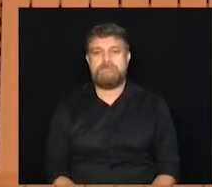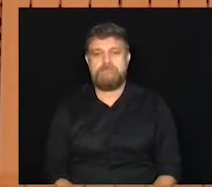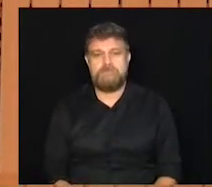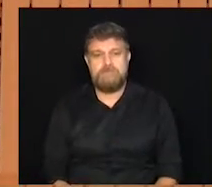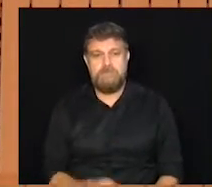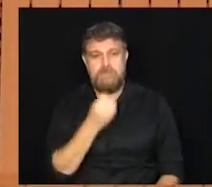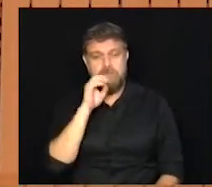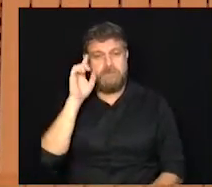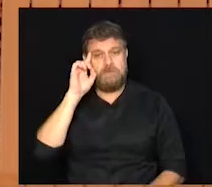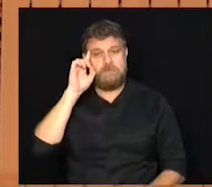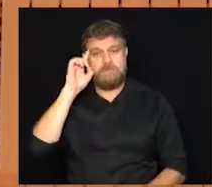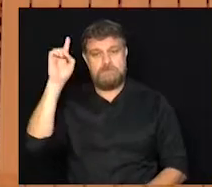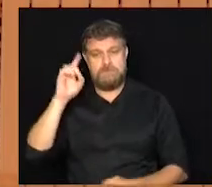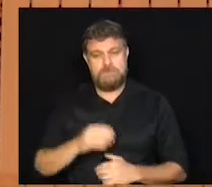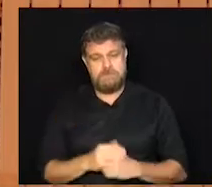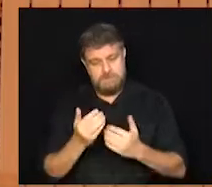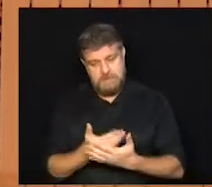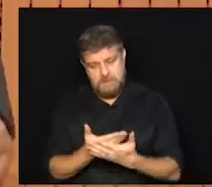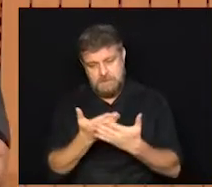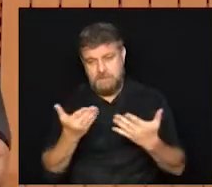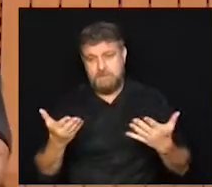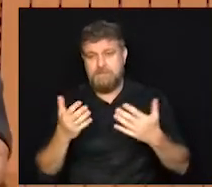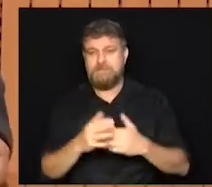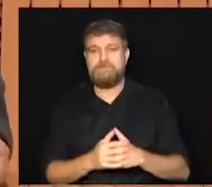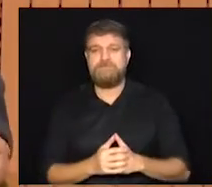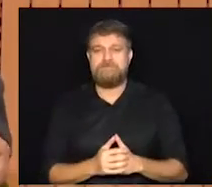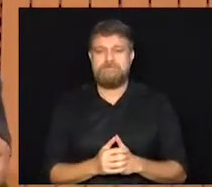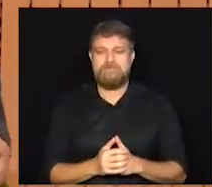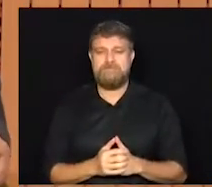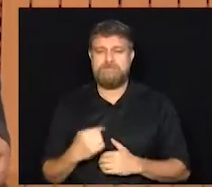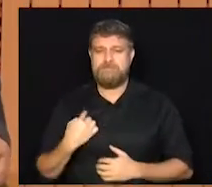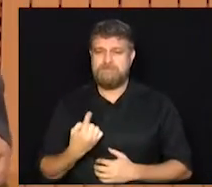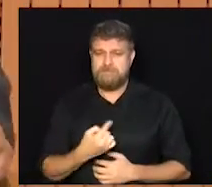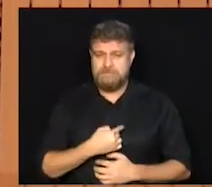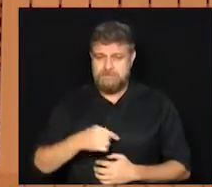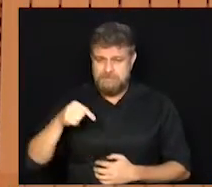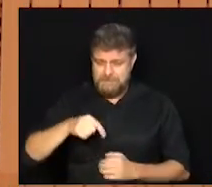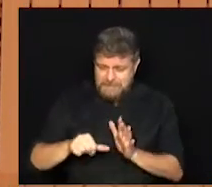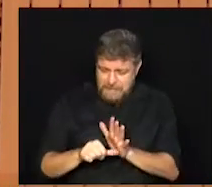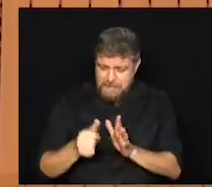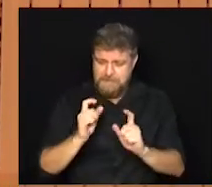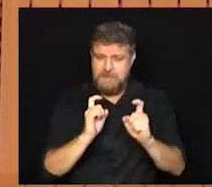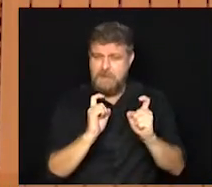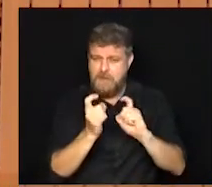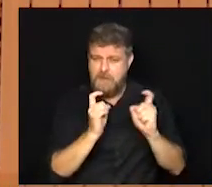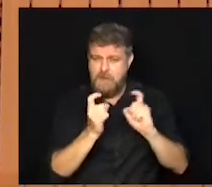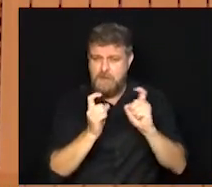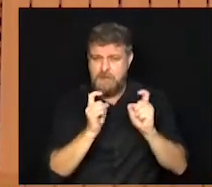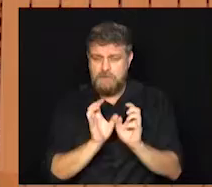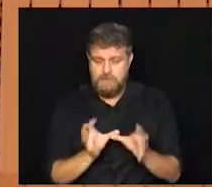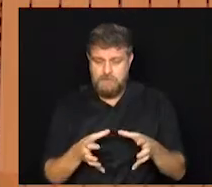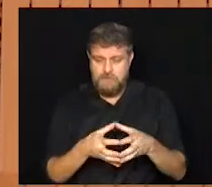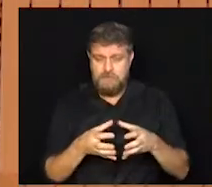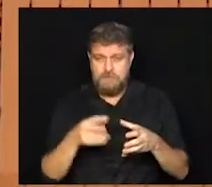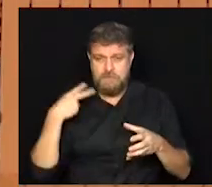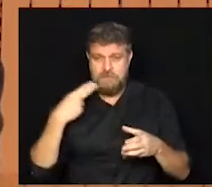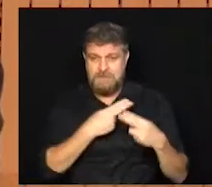Bom dia a todos. Estamos aqui na primeira reunião da nossa